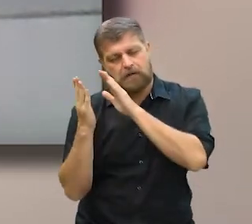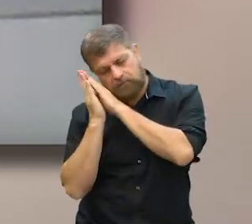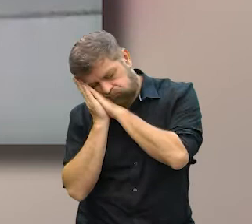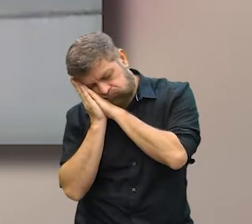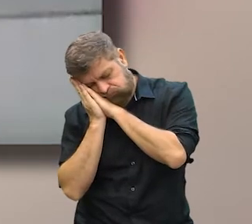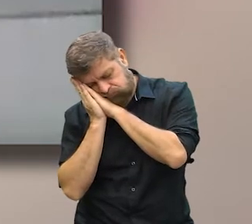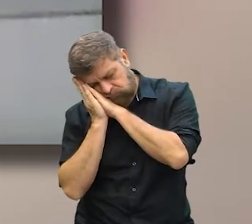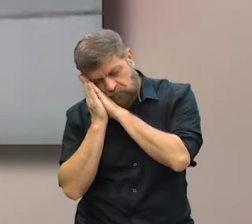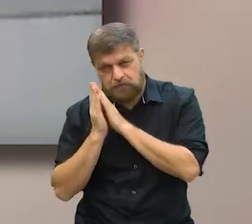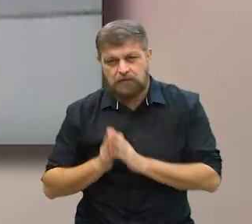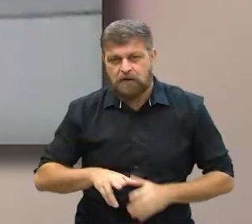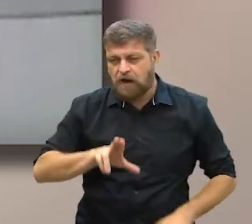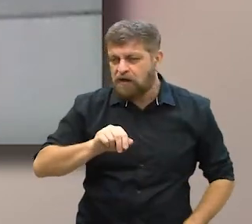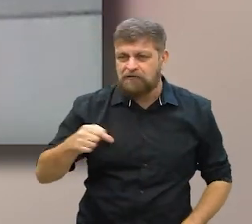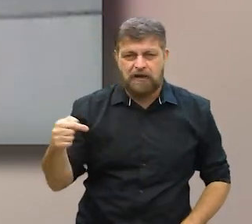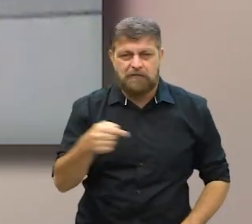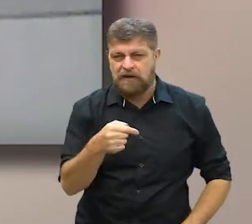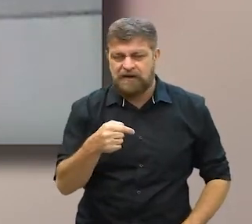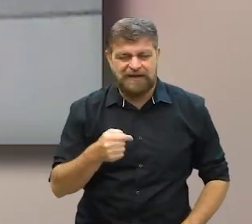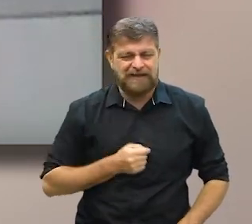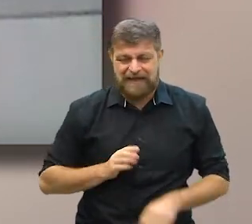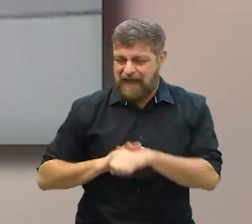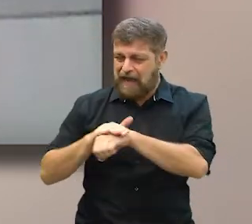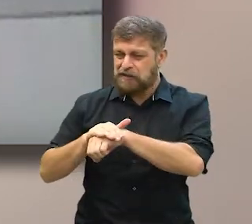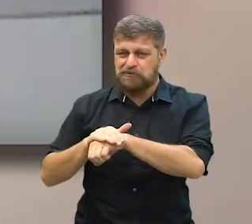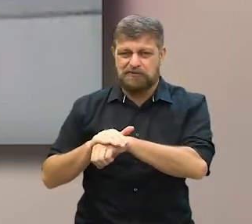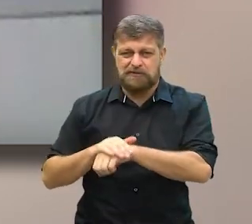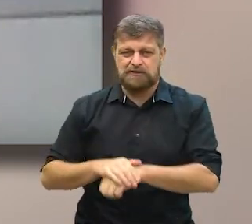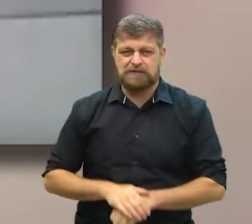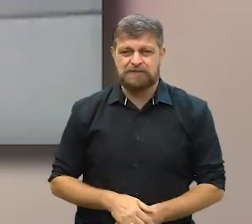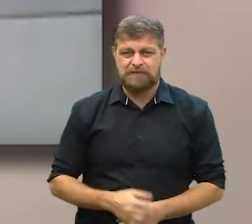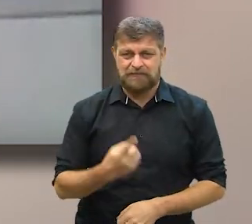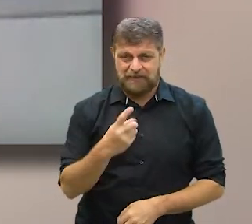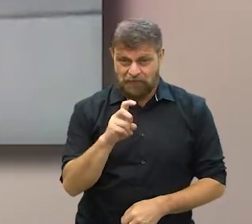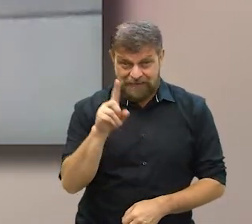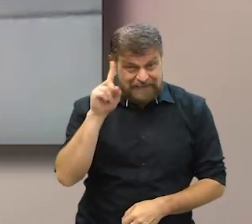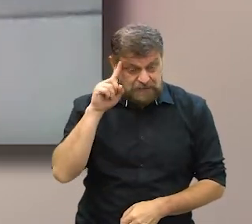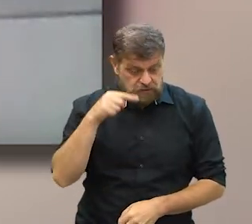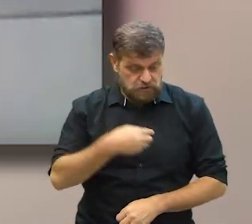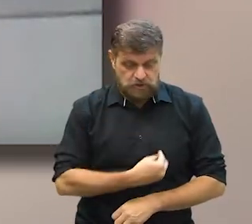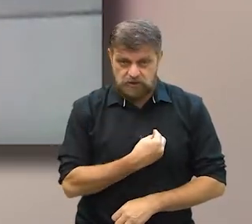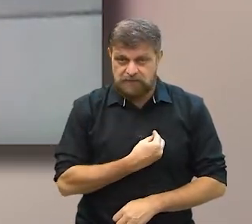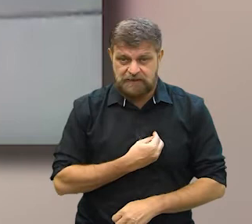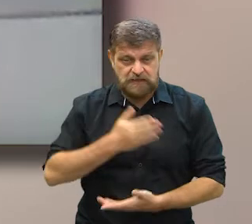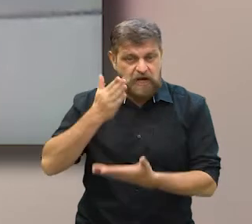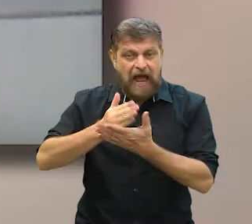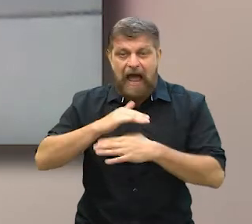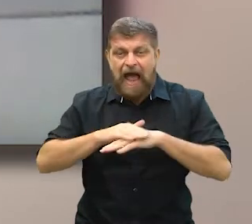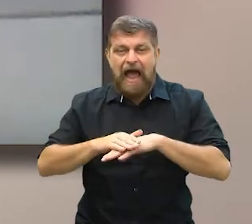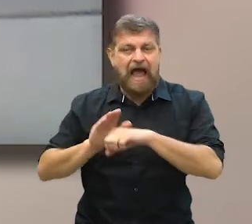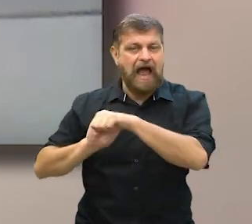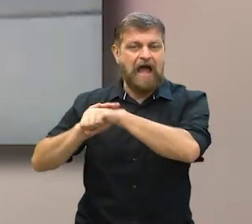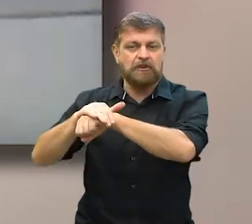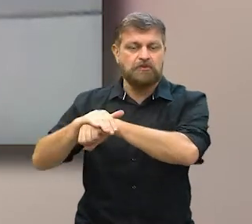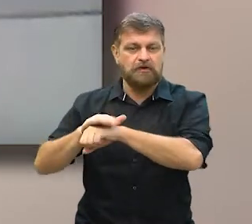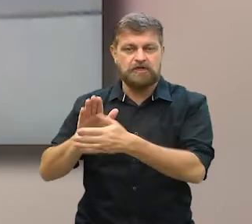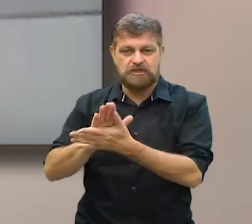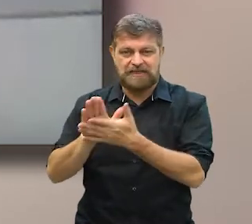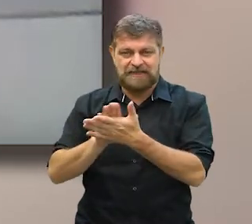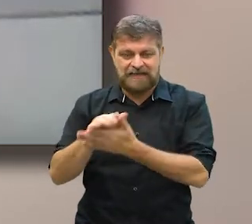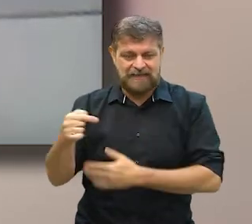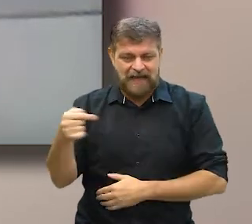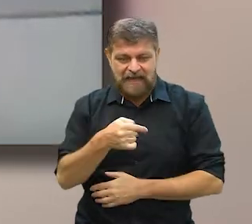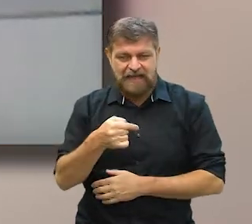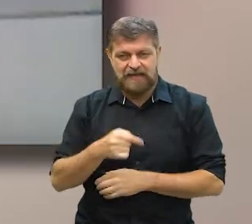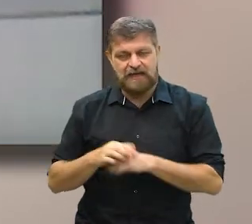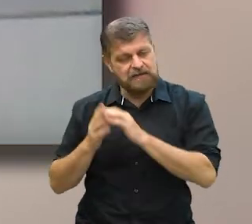de novo. E nunca mais esse menino acordou para mamar de noite, a partir de 15 dias. Né? E Então, quer